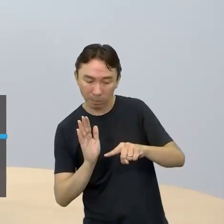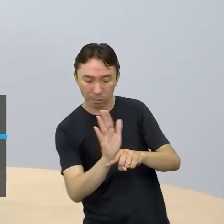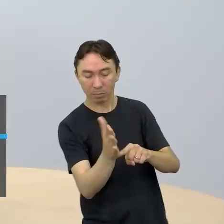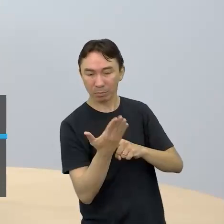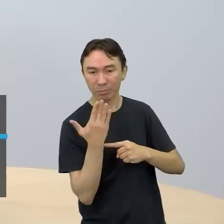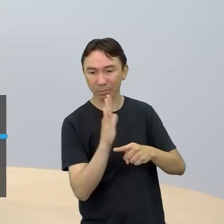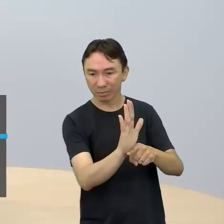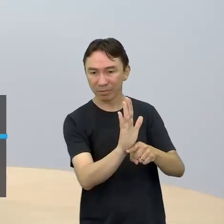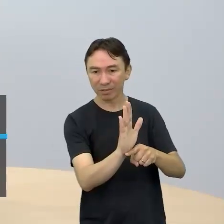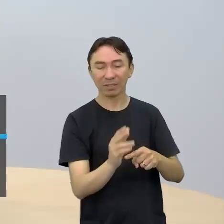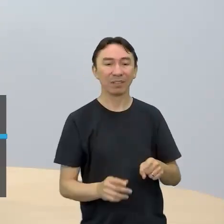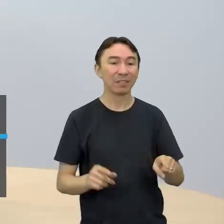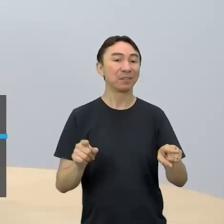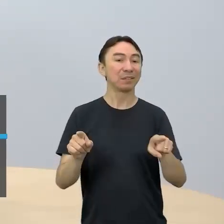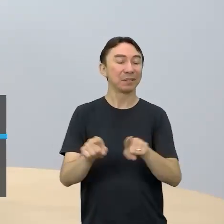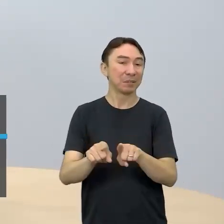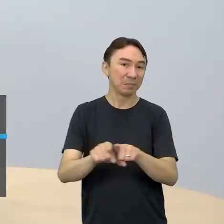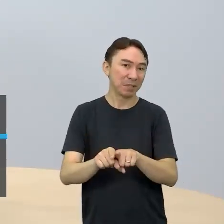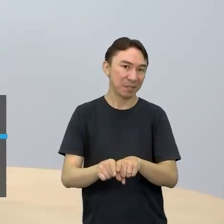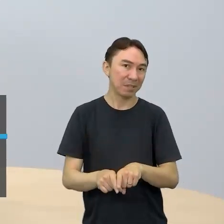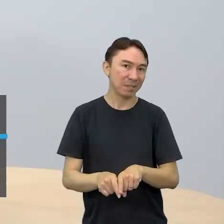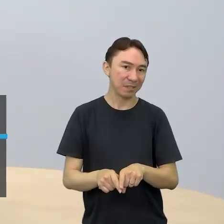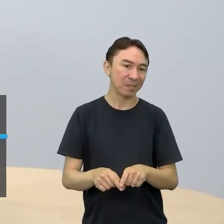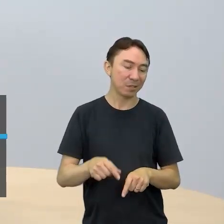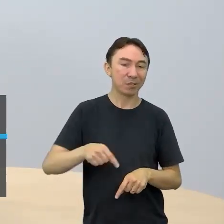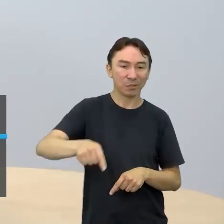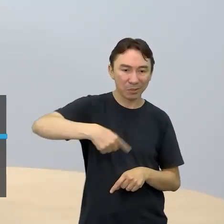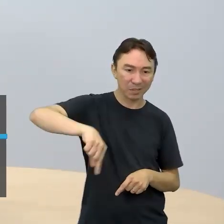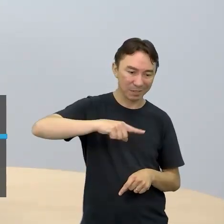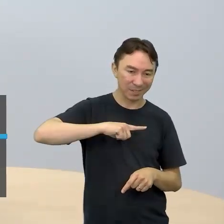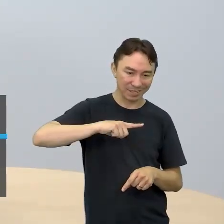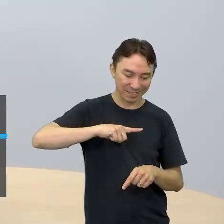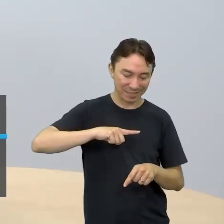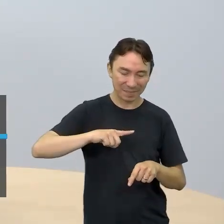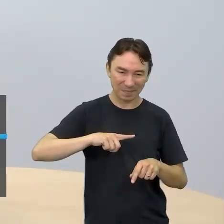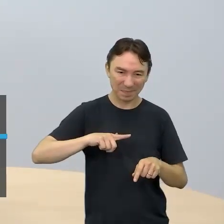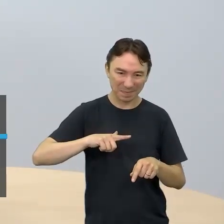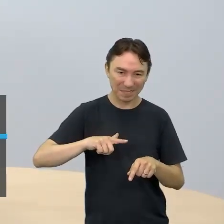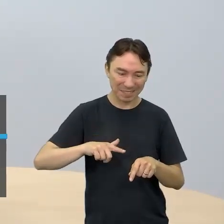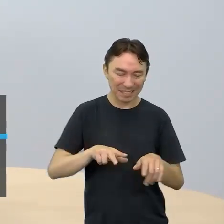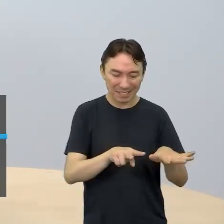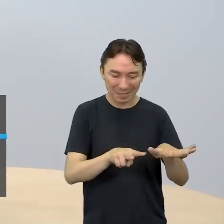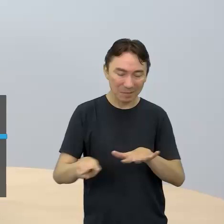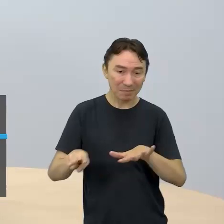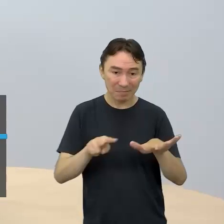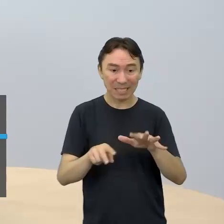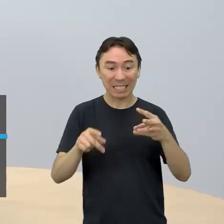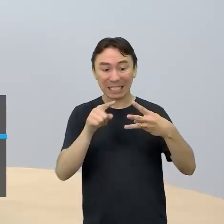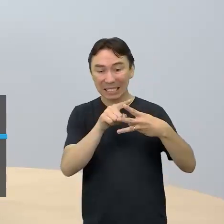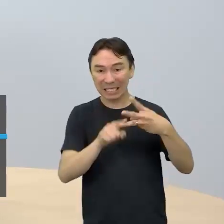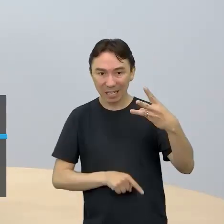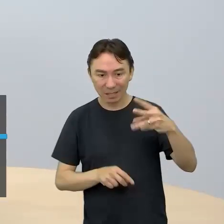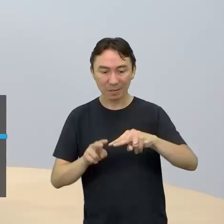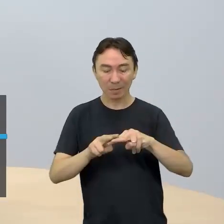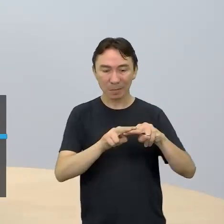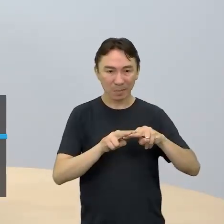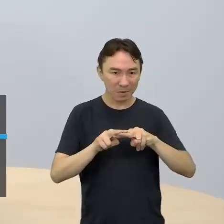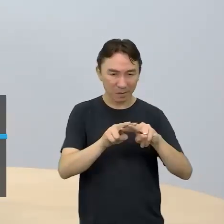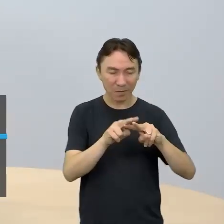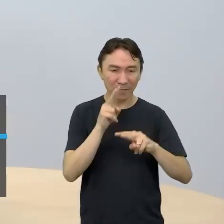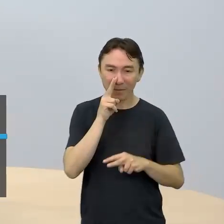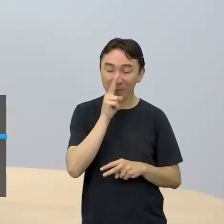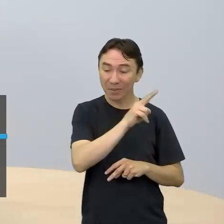produto, já que nós estamos falando de 3 semanas de recuperação intensiva, esse tempo limitado, então é interessante que os estudantes vejam ali ao final